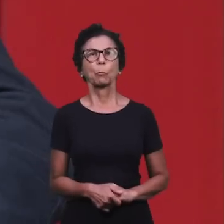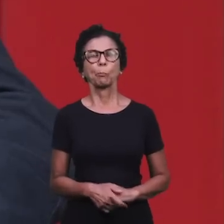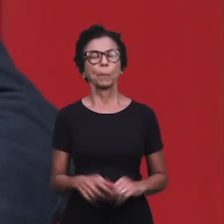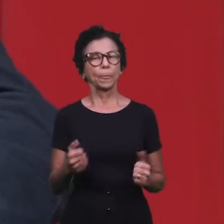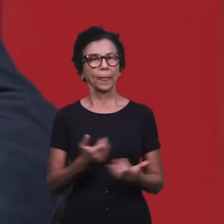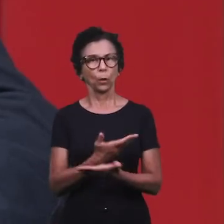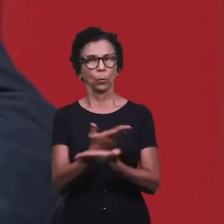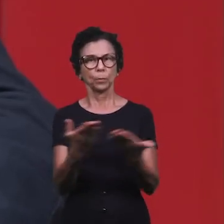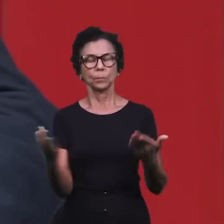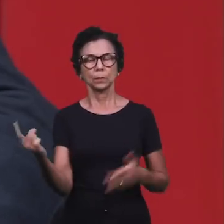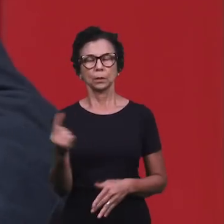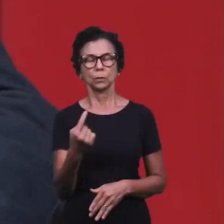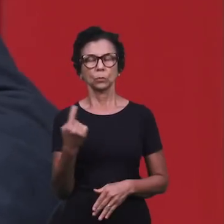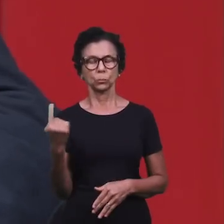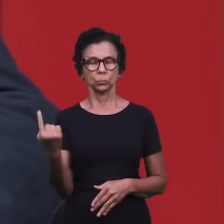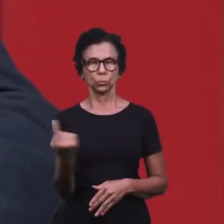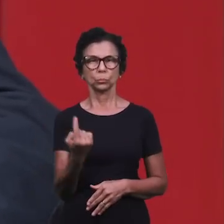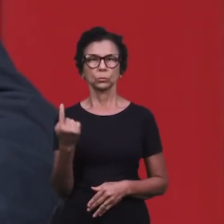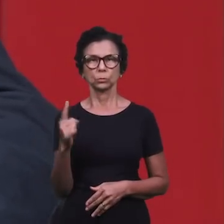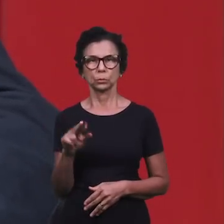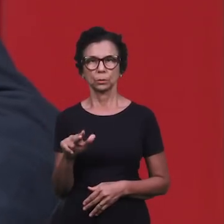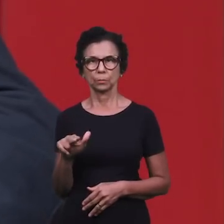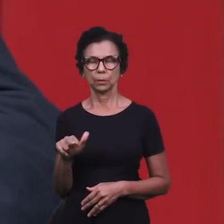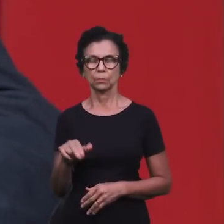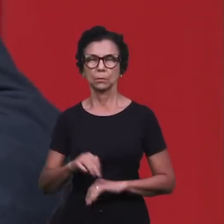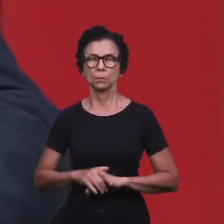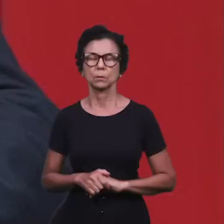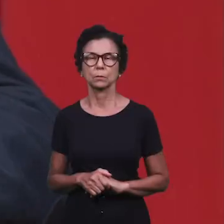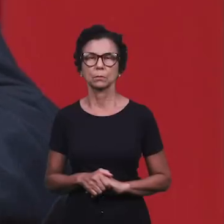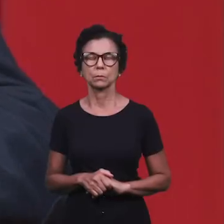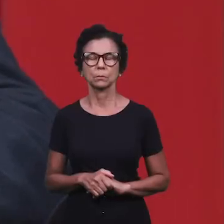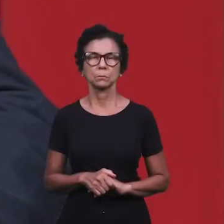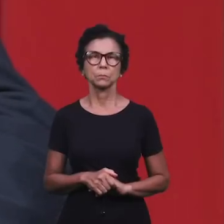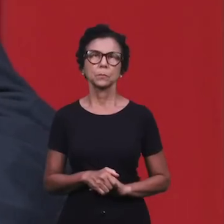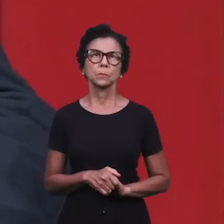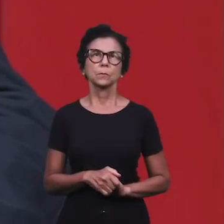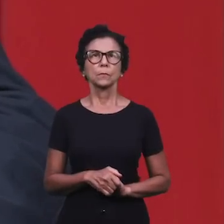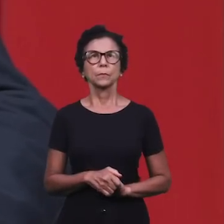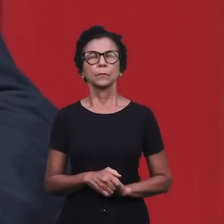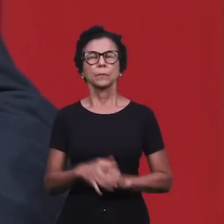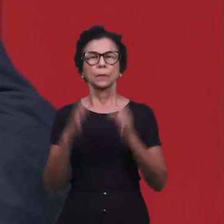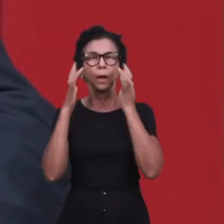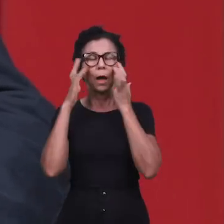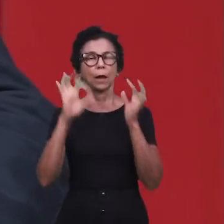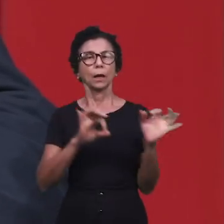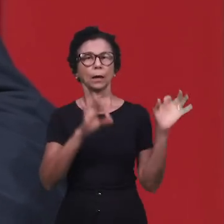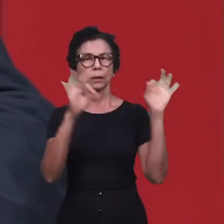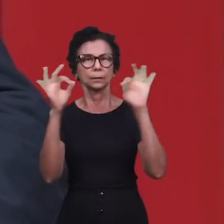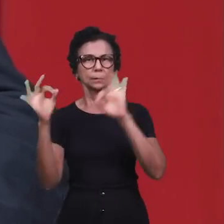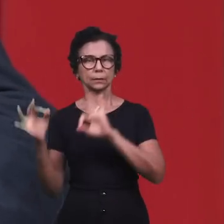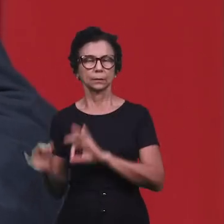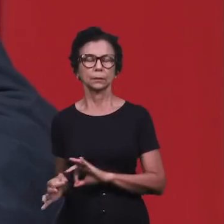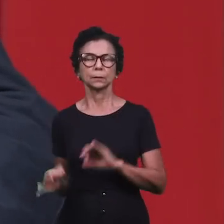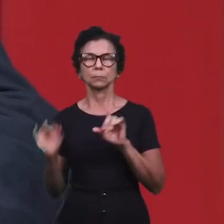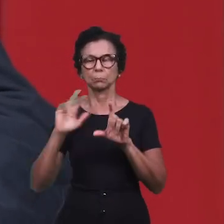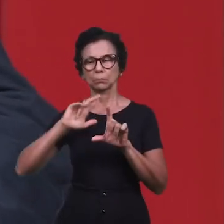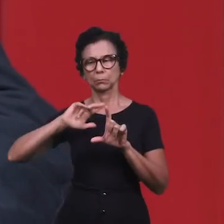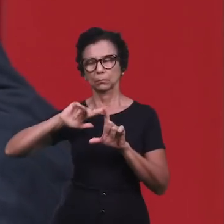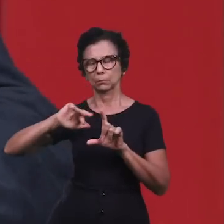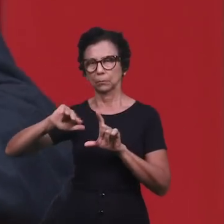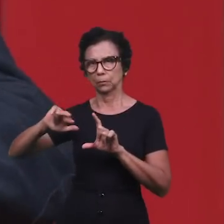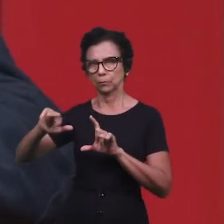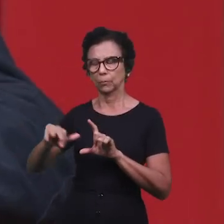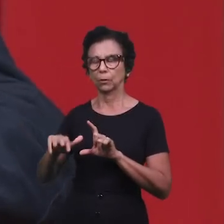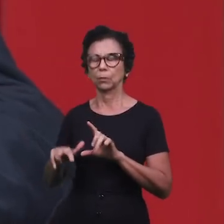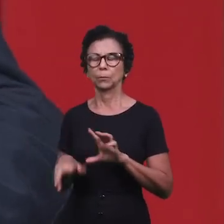Eu quero saudar a todos os nossos irmãos, aqueles que nos assistem nas nossas plataformas,